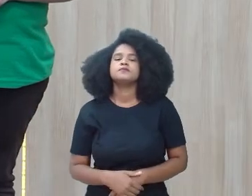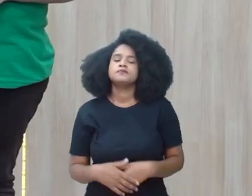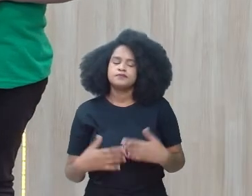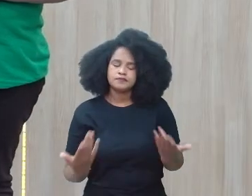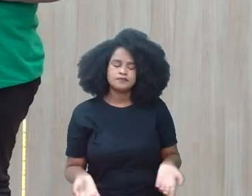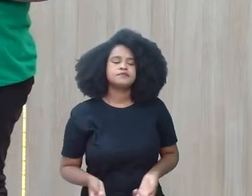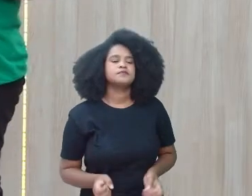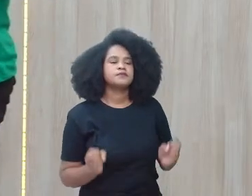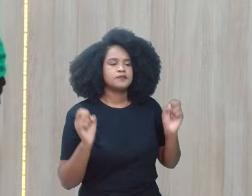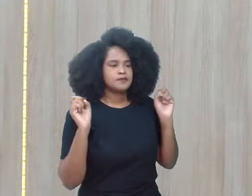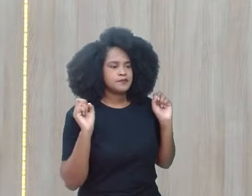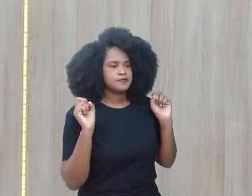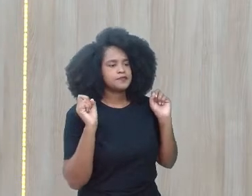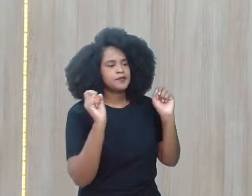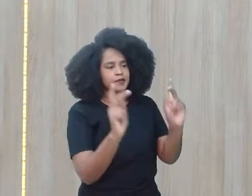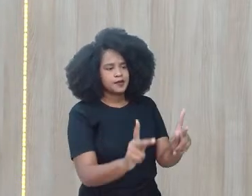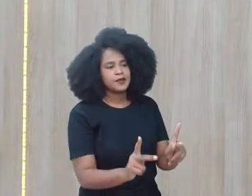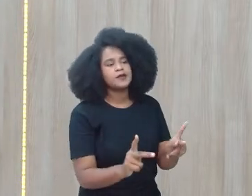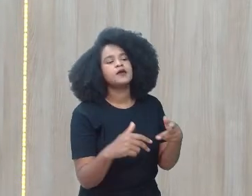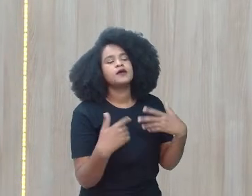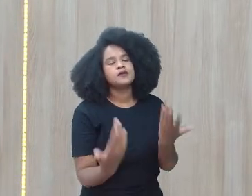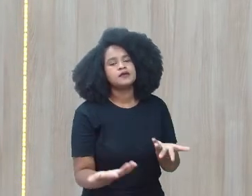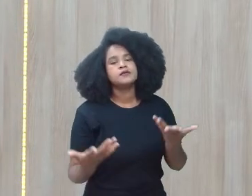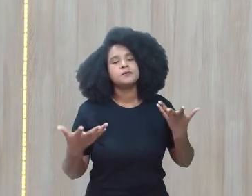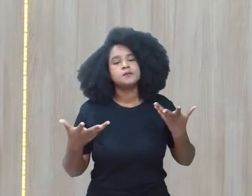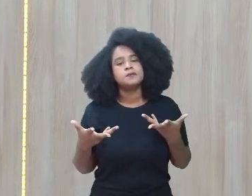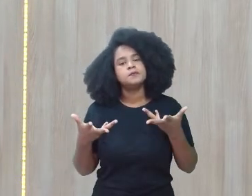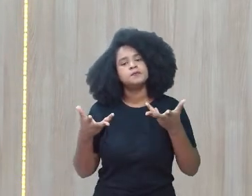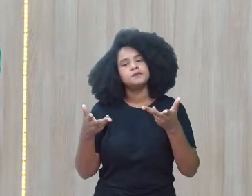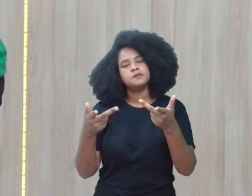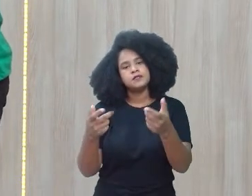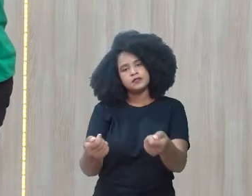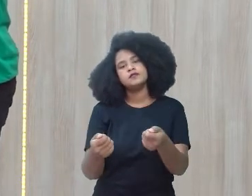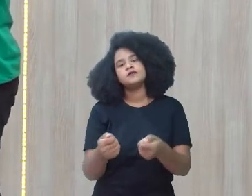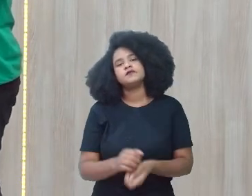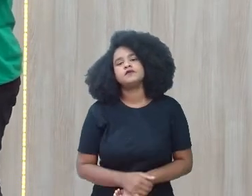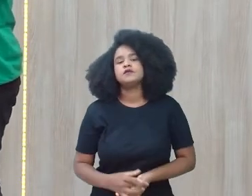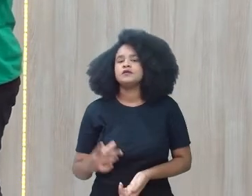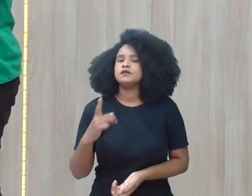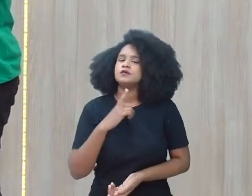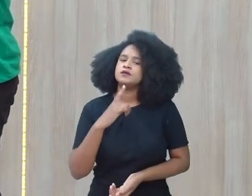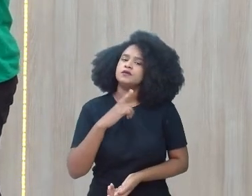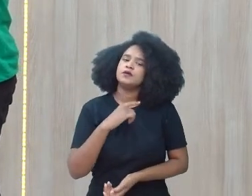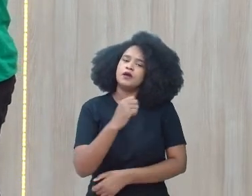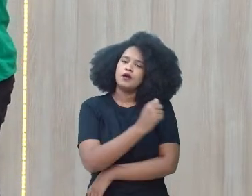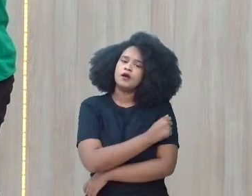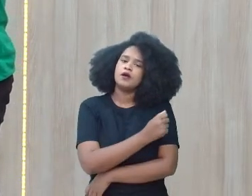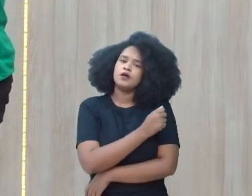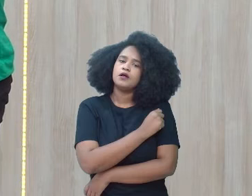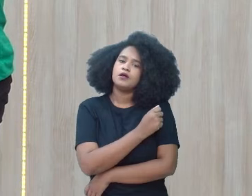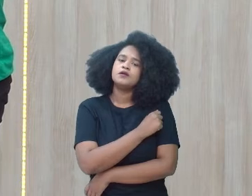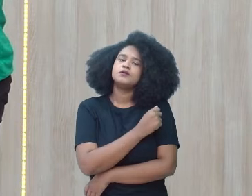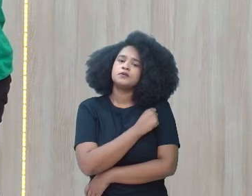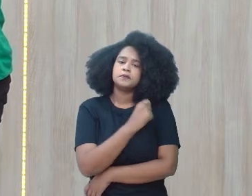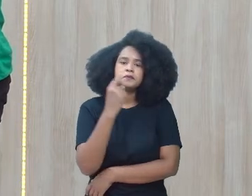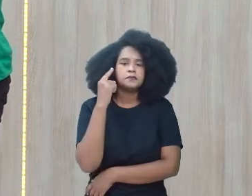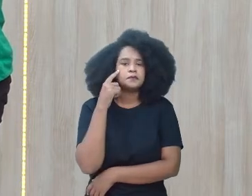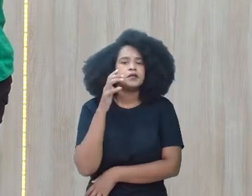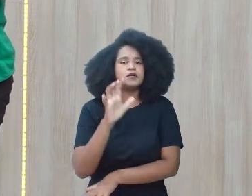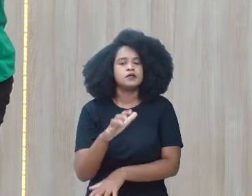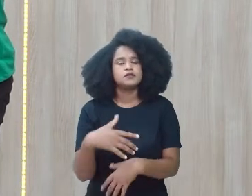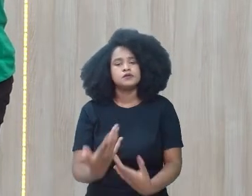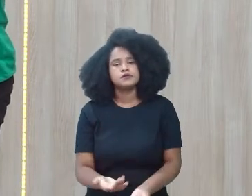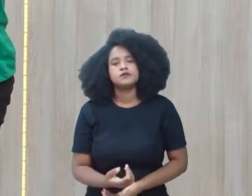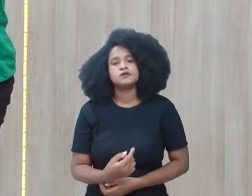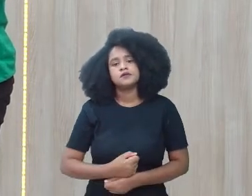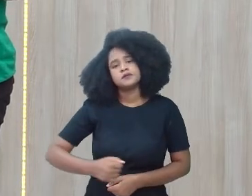Isso, professora Celi, então isso é maravilhoso, não é? Ter alunos que têm esse pensamento. Pois é,